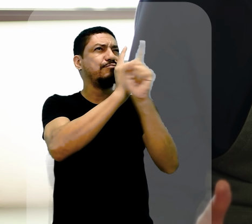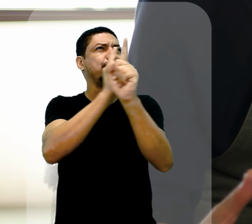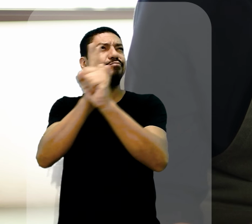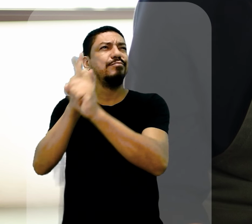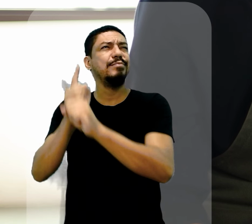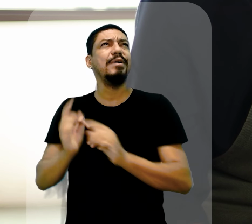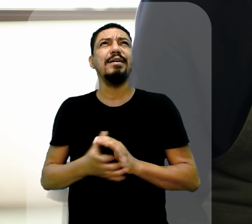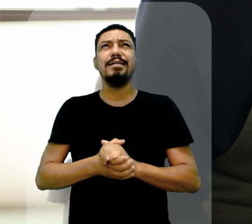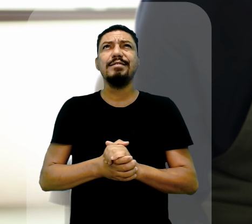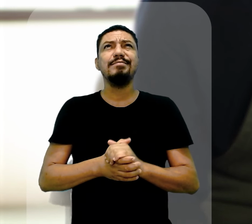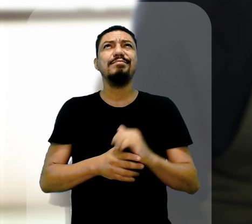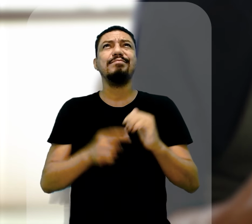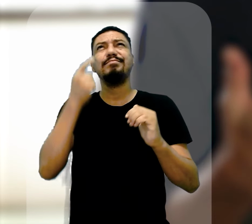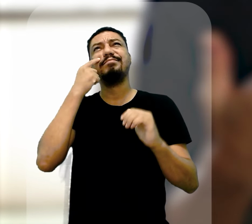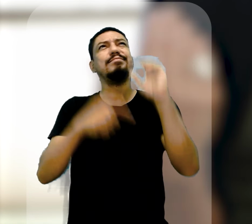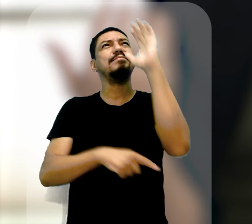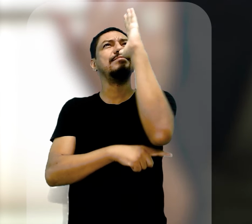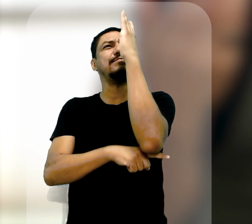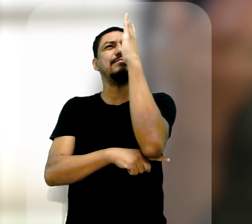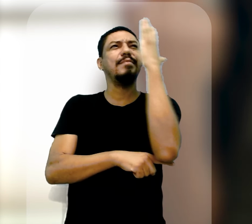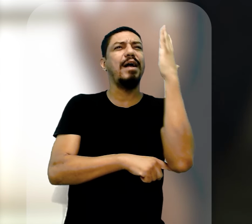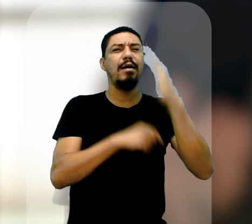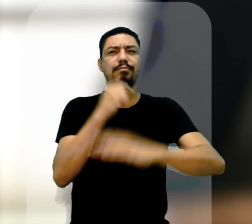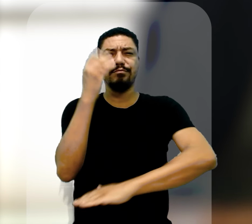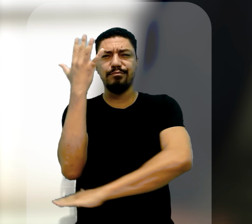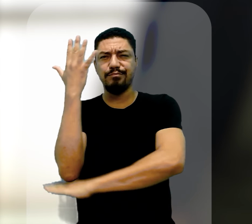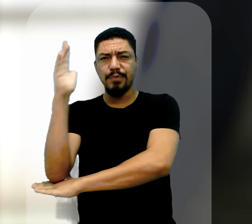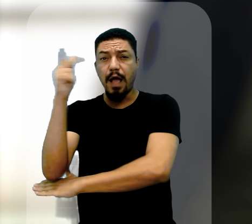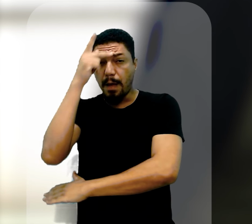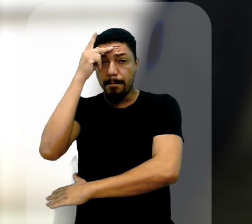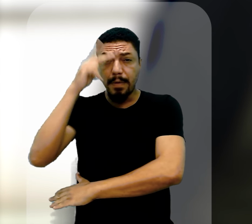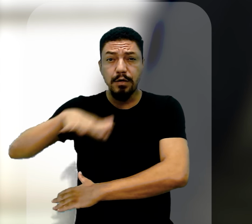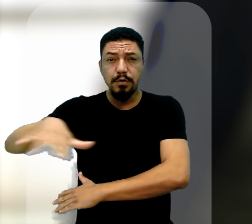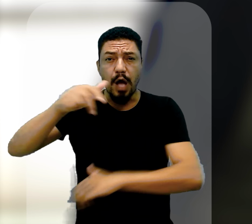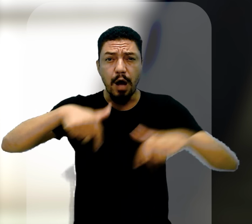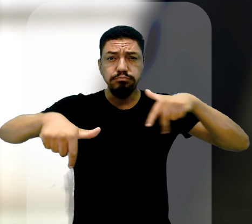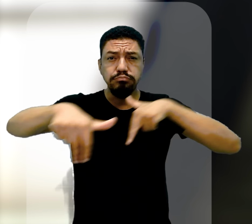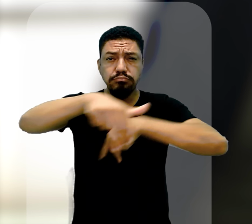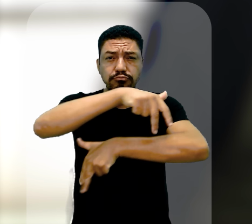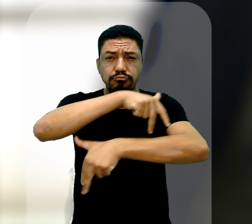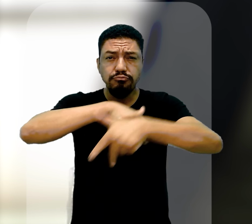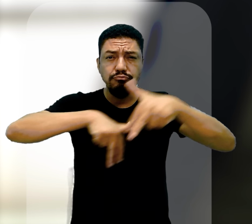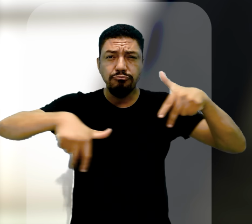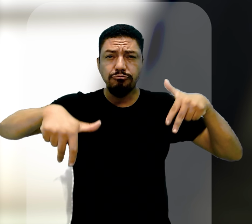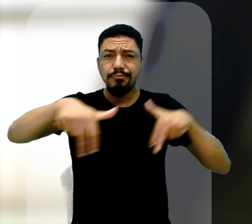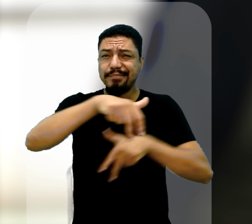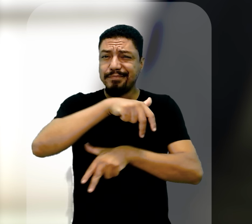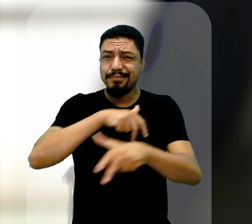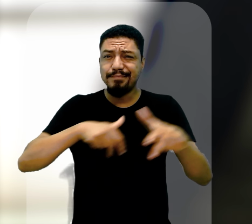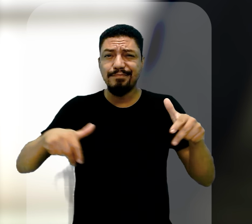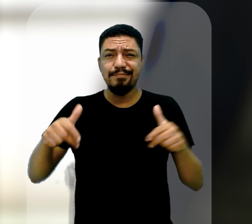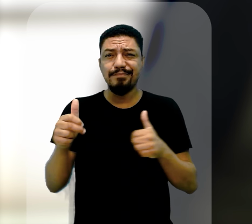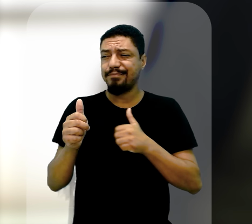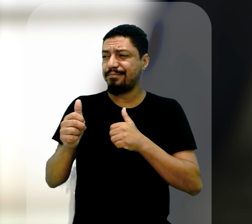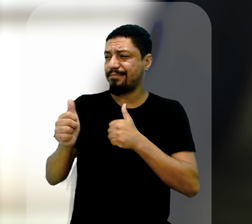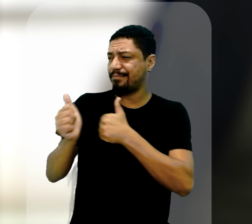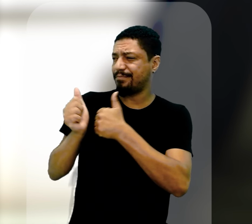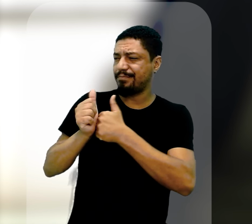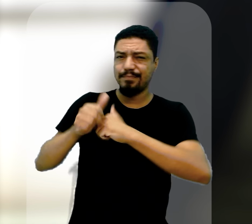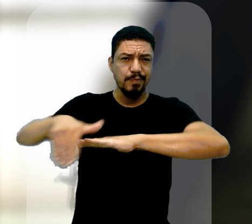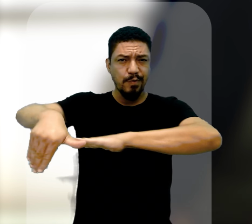desde árvores, mas principalmente as pessoas. Sobre a imagem desfocada da artista, as obras. Ou nas calçadas,